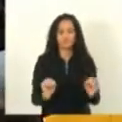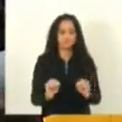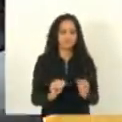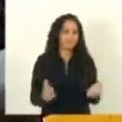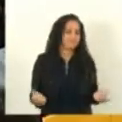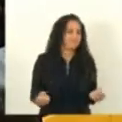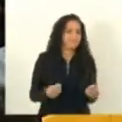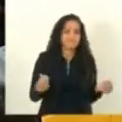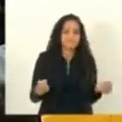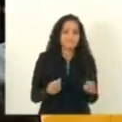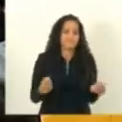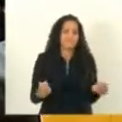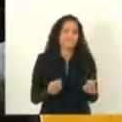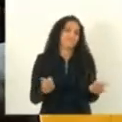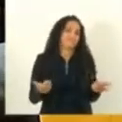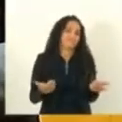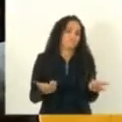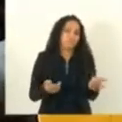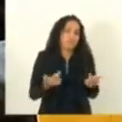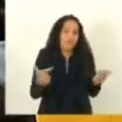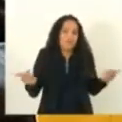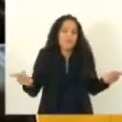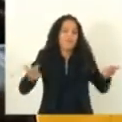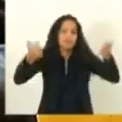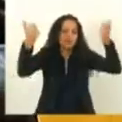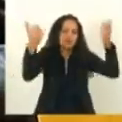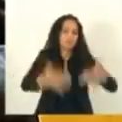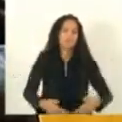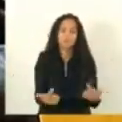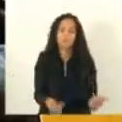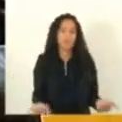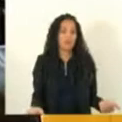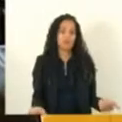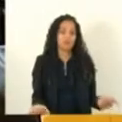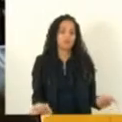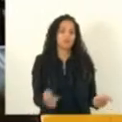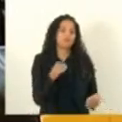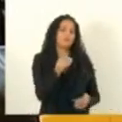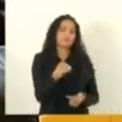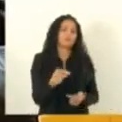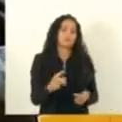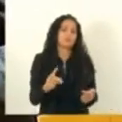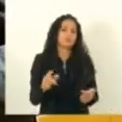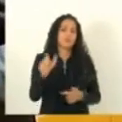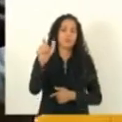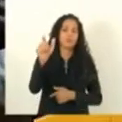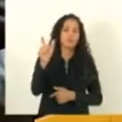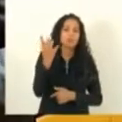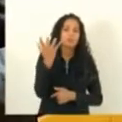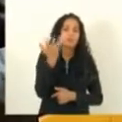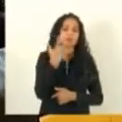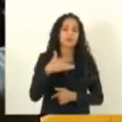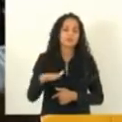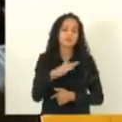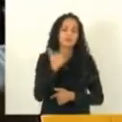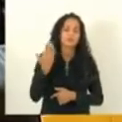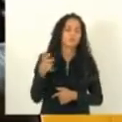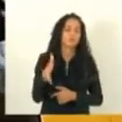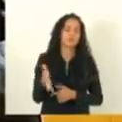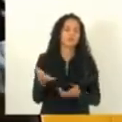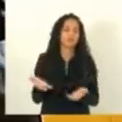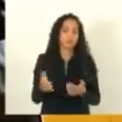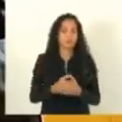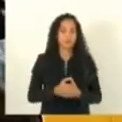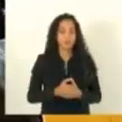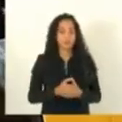não tem palavras, primeiro, para admitir a morte de uma criança nessas condições.